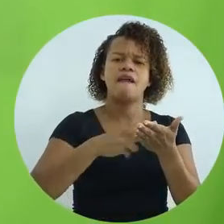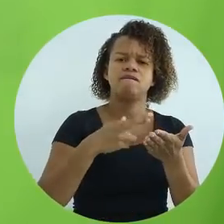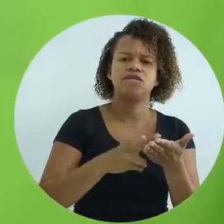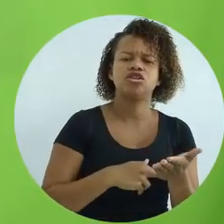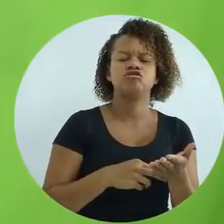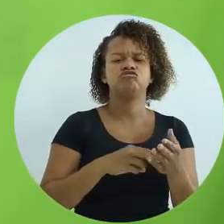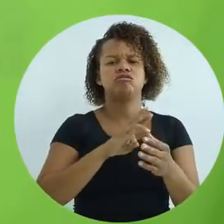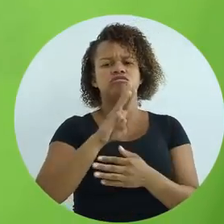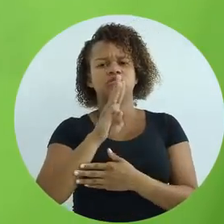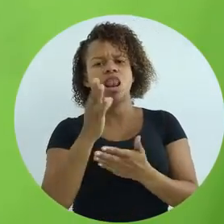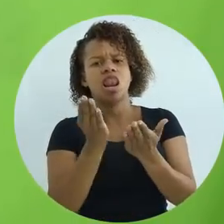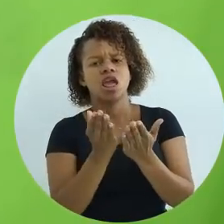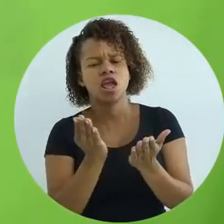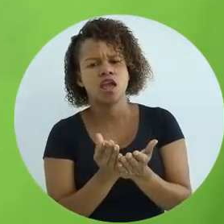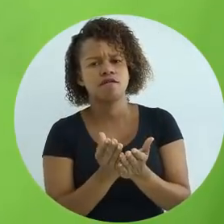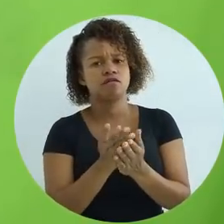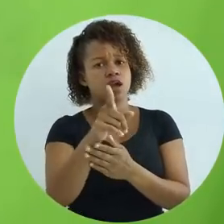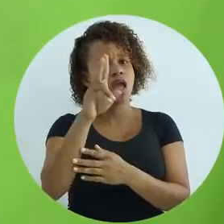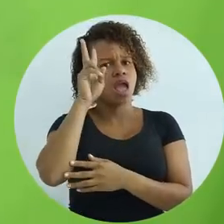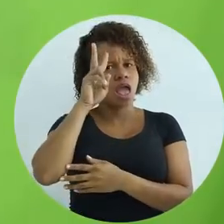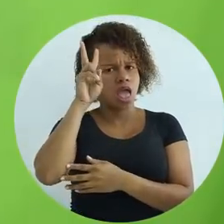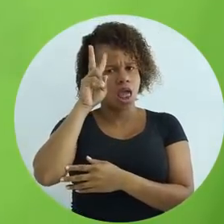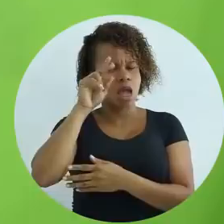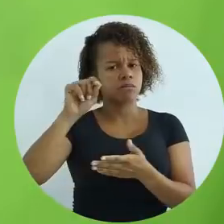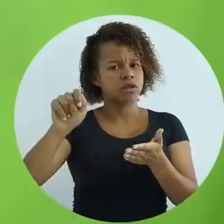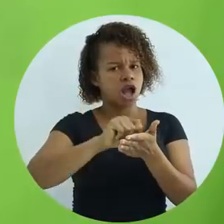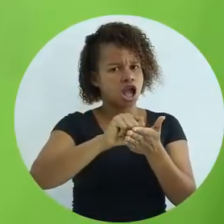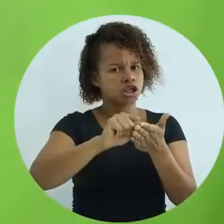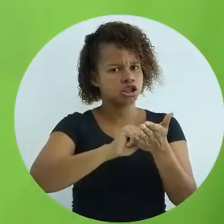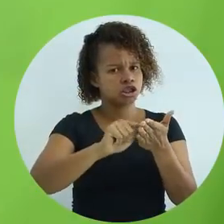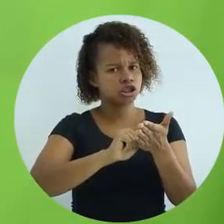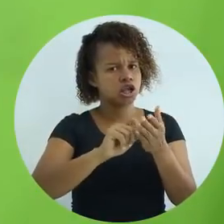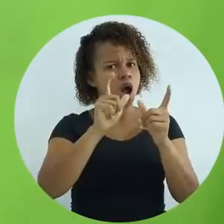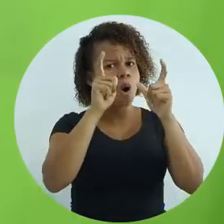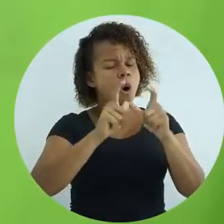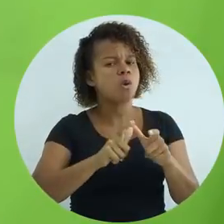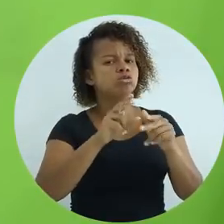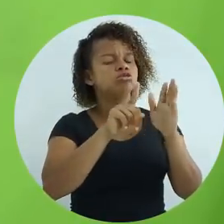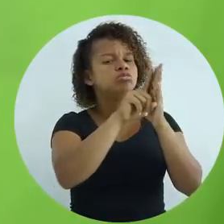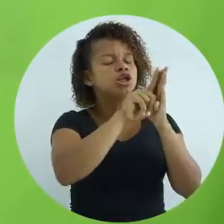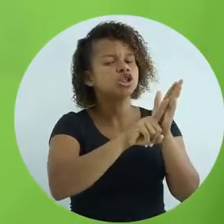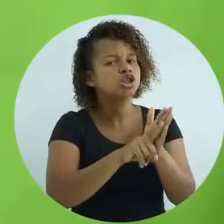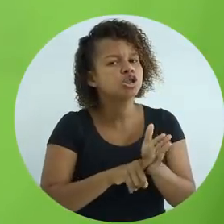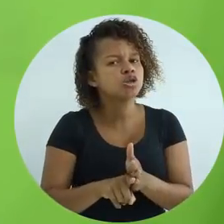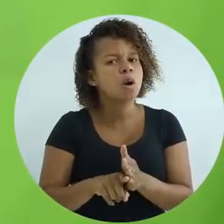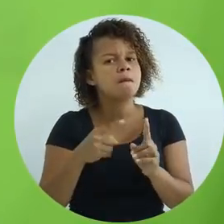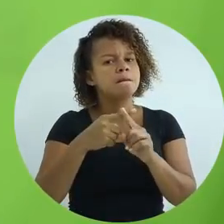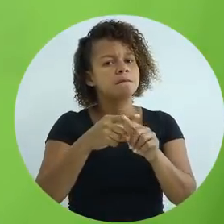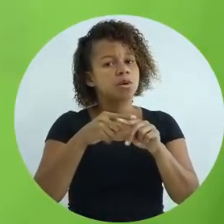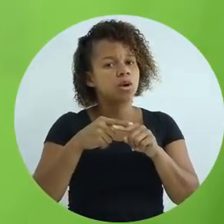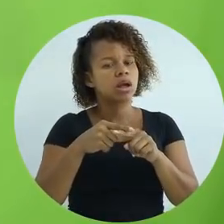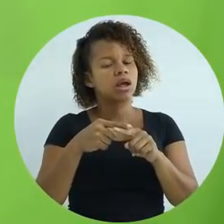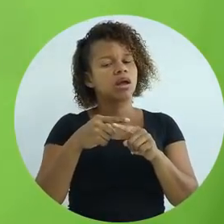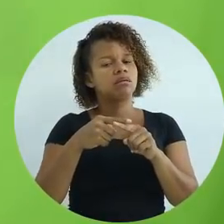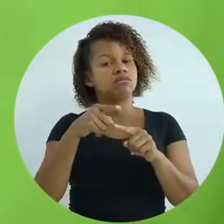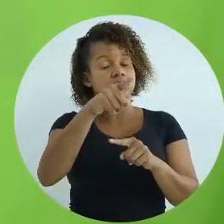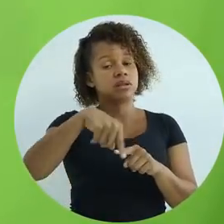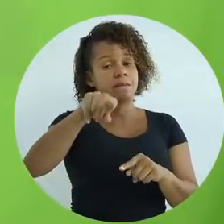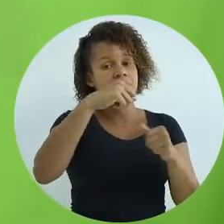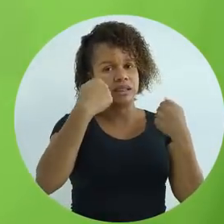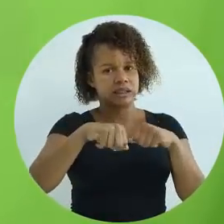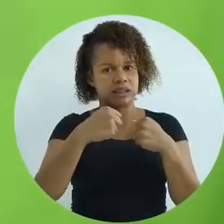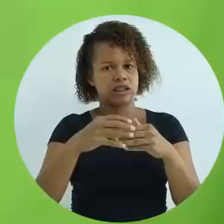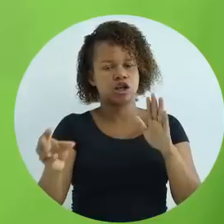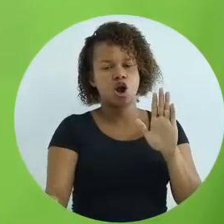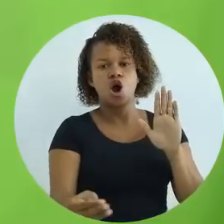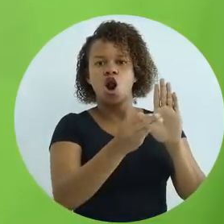seu conhecimento. E lembre-se de registrar as fontes pesquisadas, porque caso você precise colocar